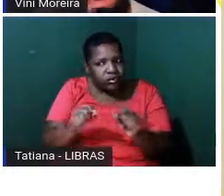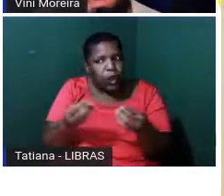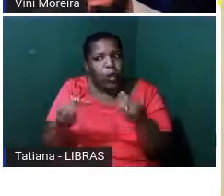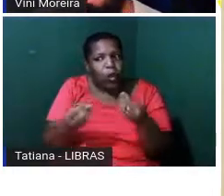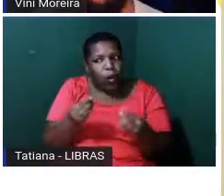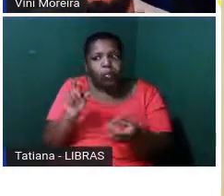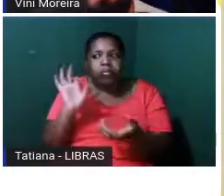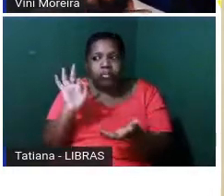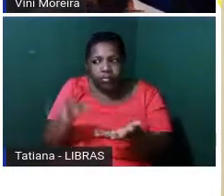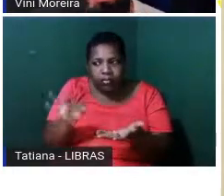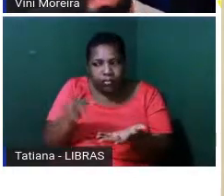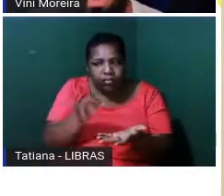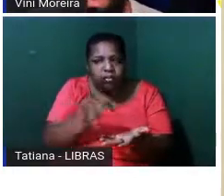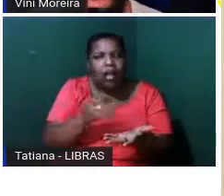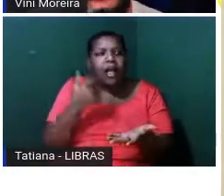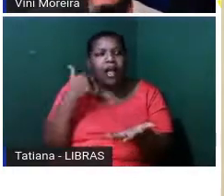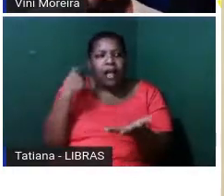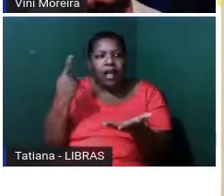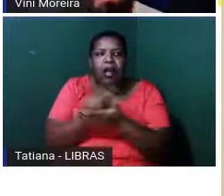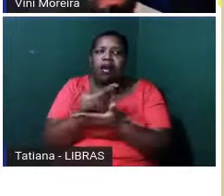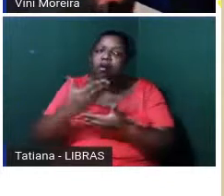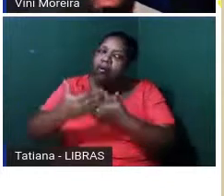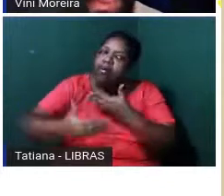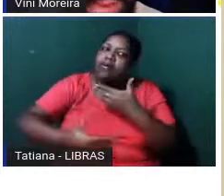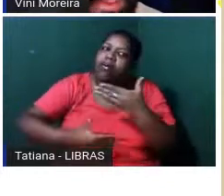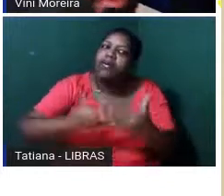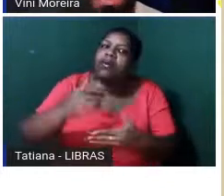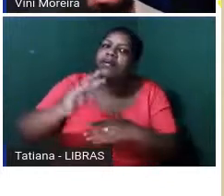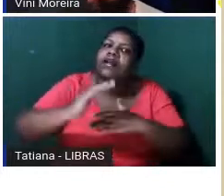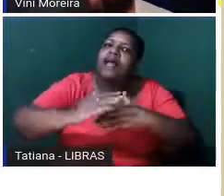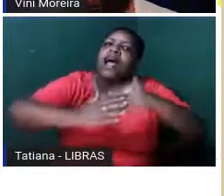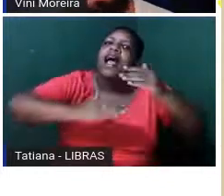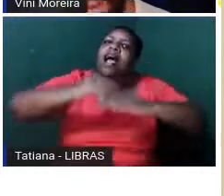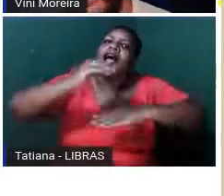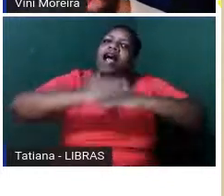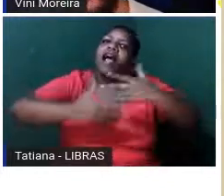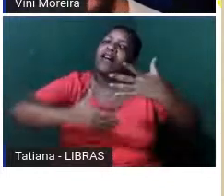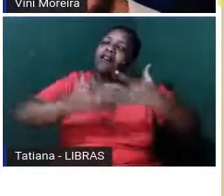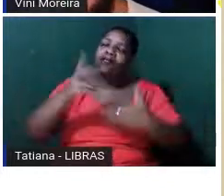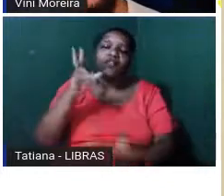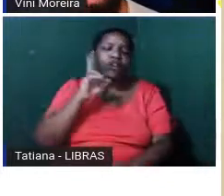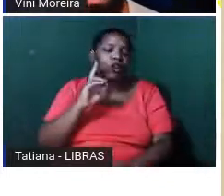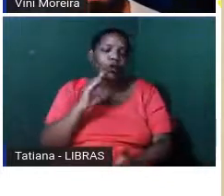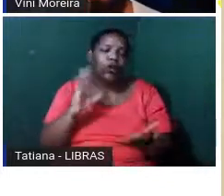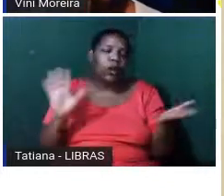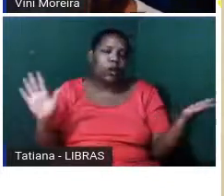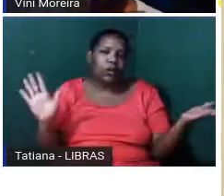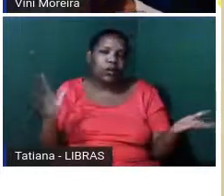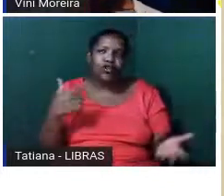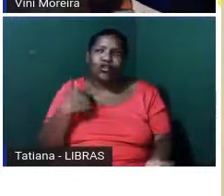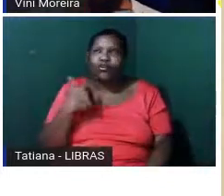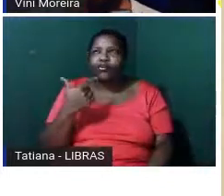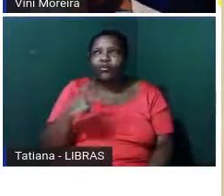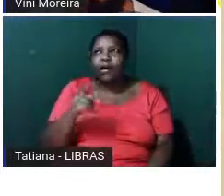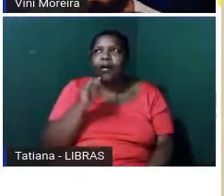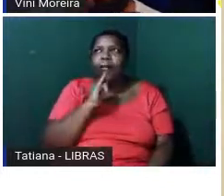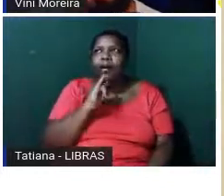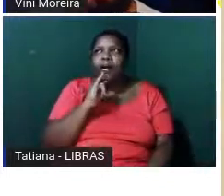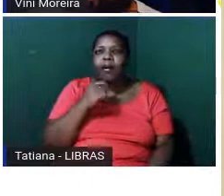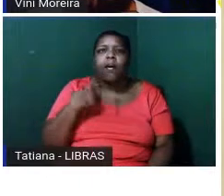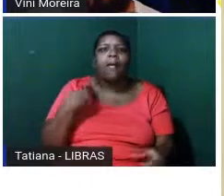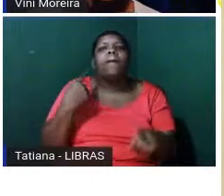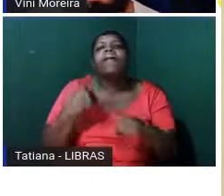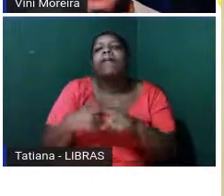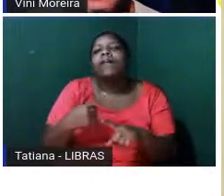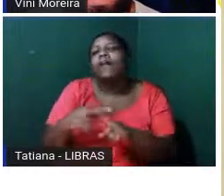como é para fazer e as coisas vão acontecendo e evoluindo naturalmente não tem o porque